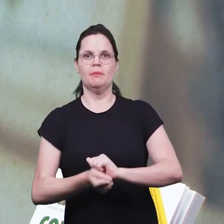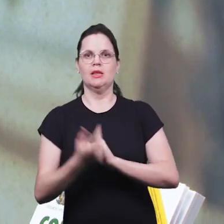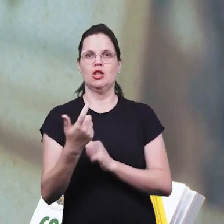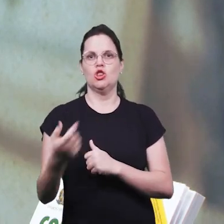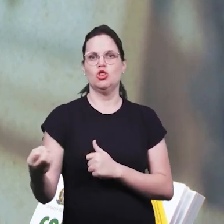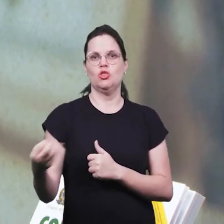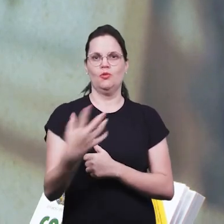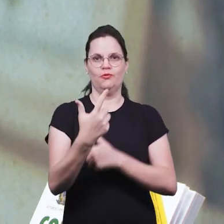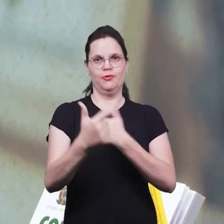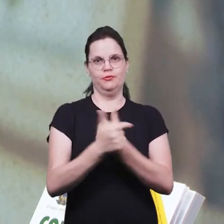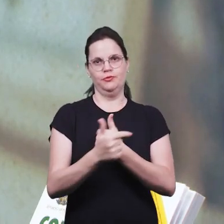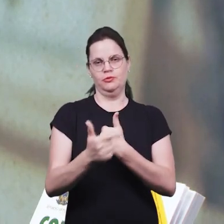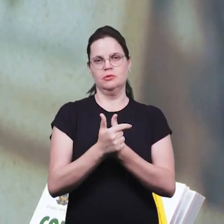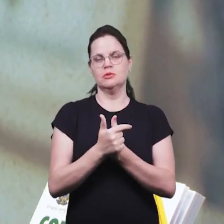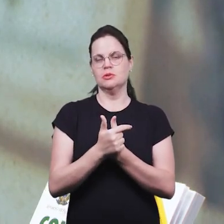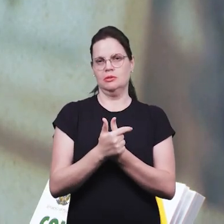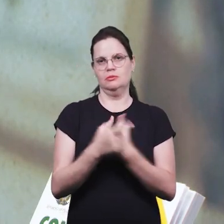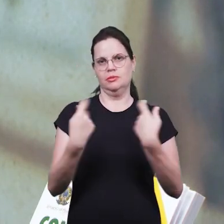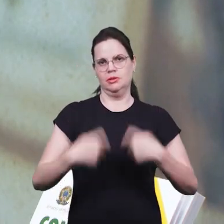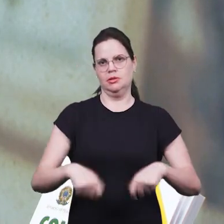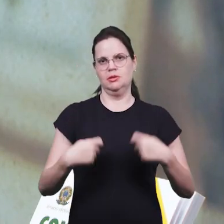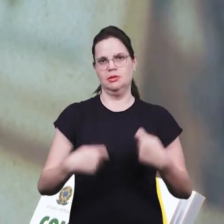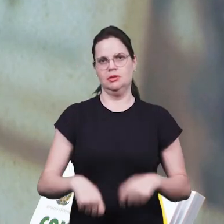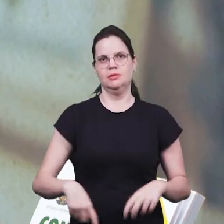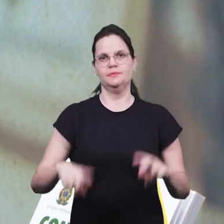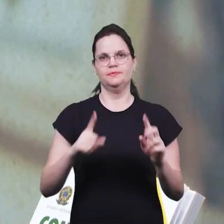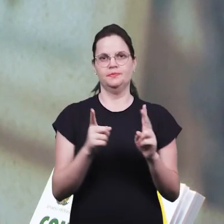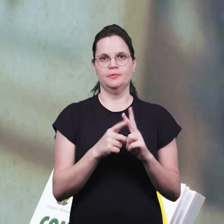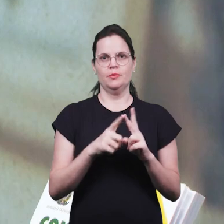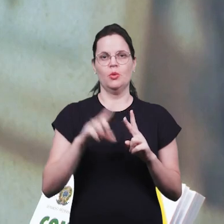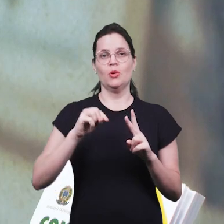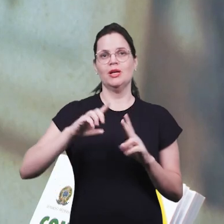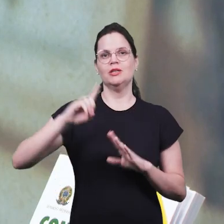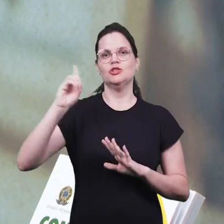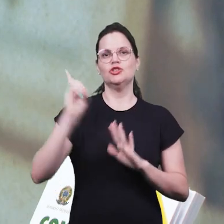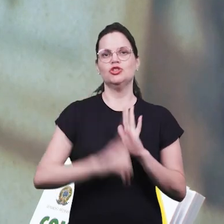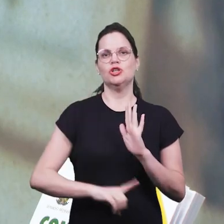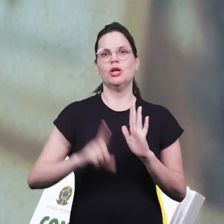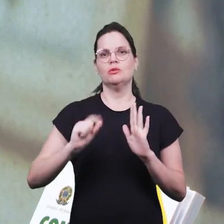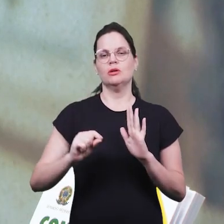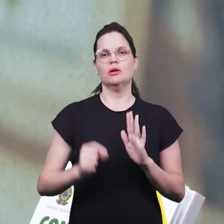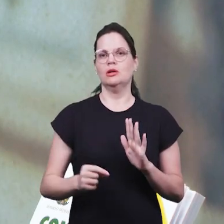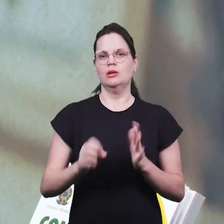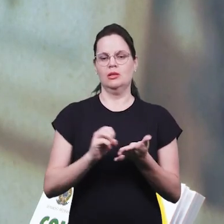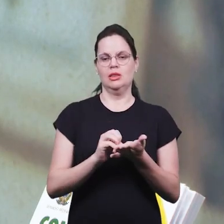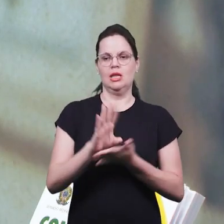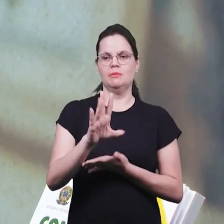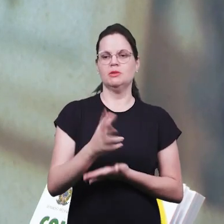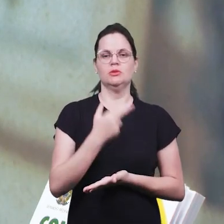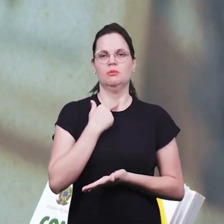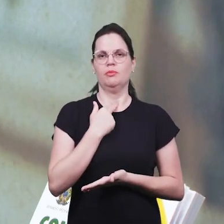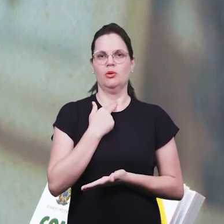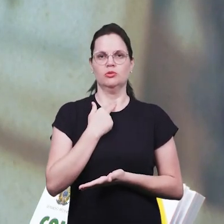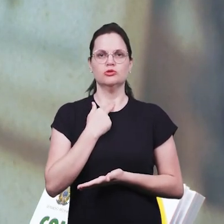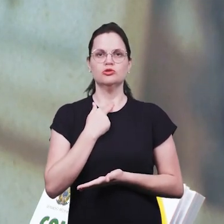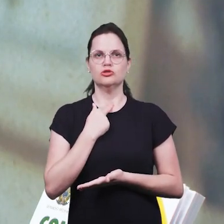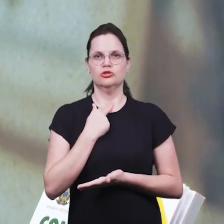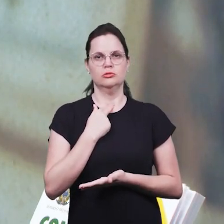insalubre. Essa é a primeira implicação. A outra é o direito de não ser demitida, de não ocorrer a